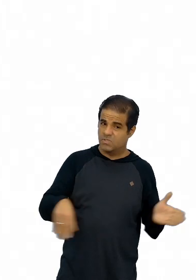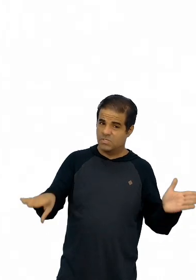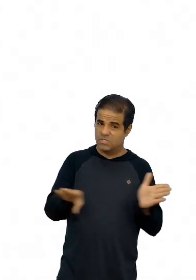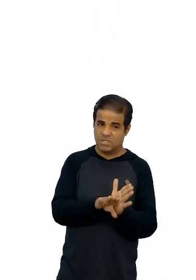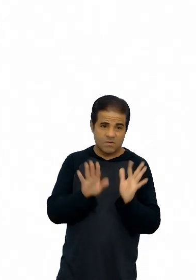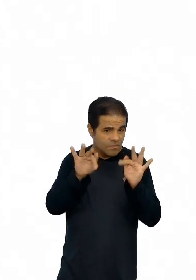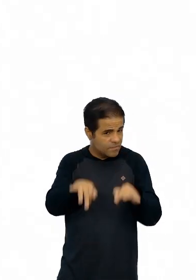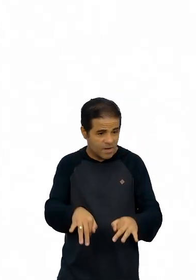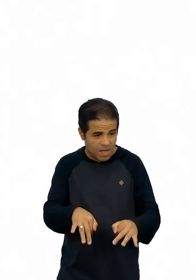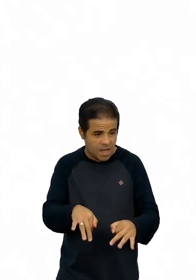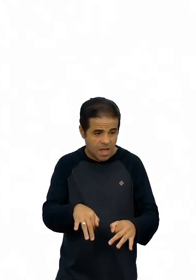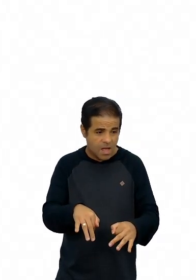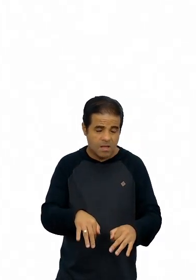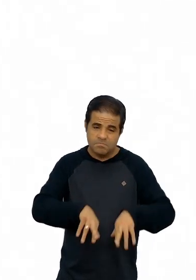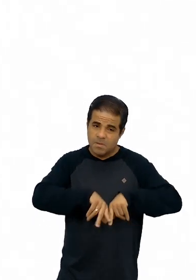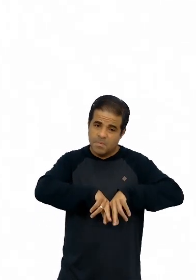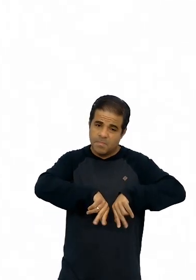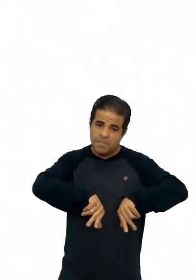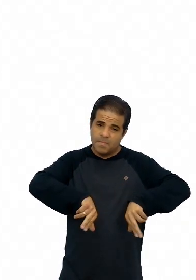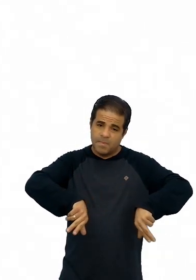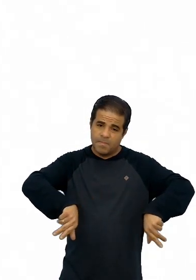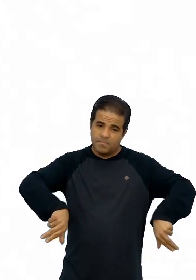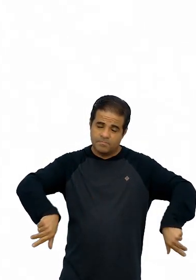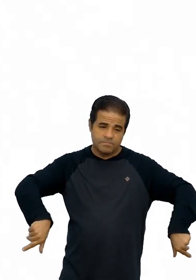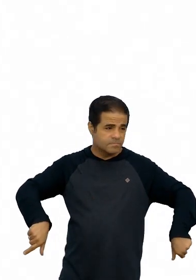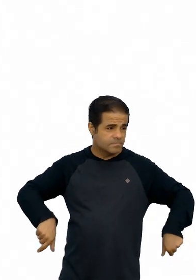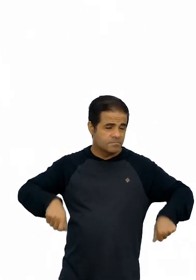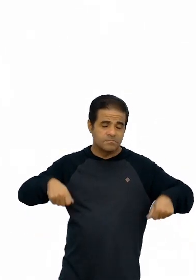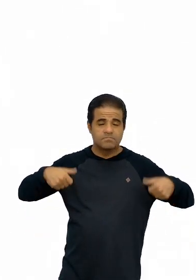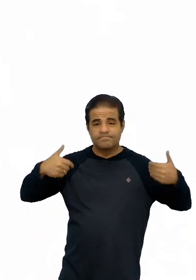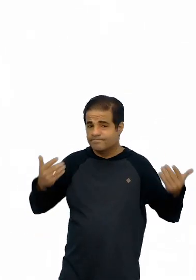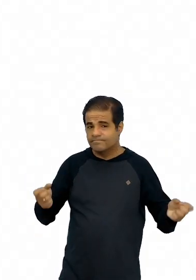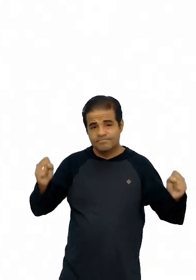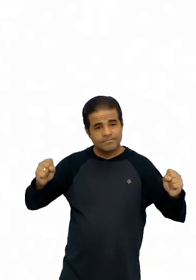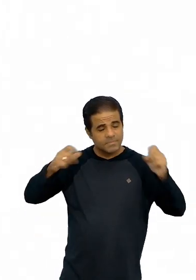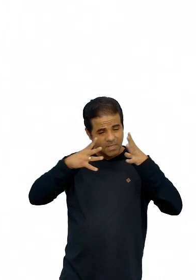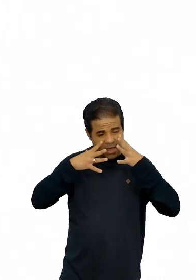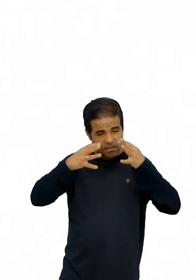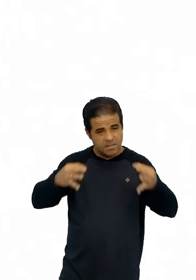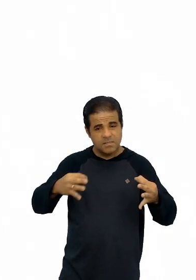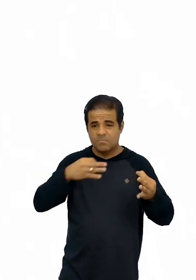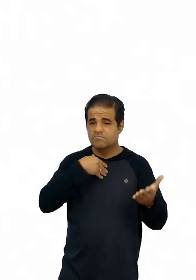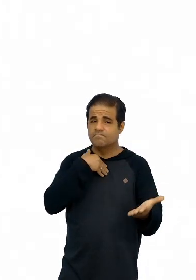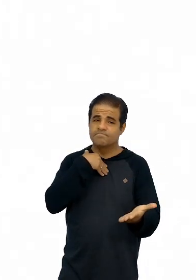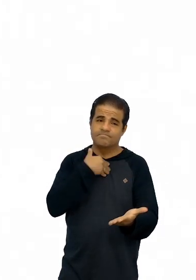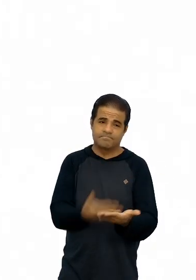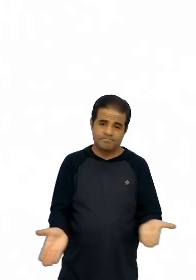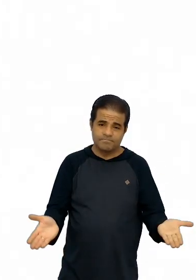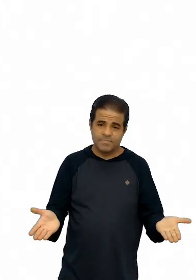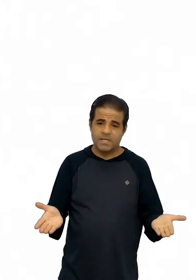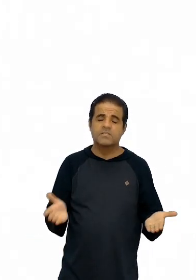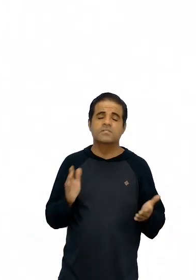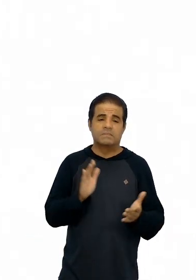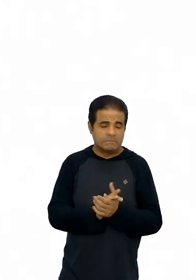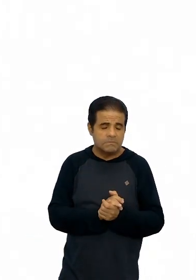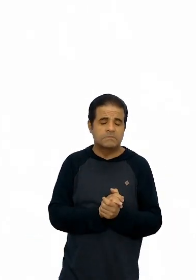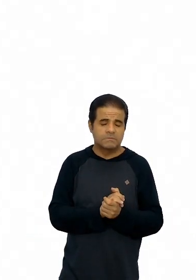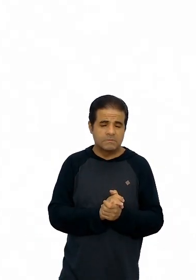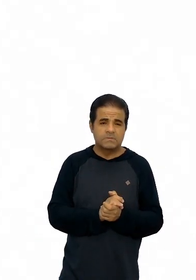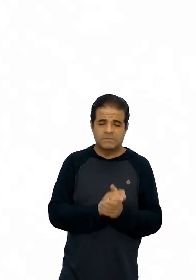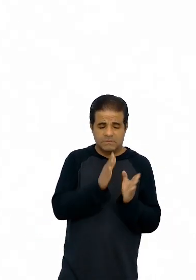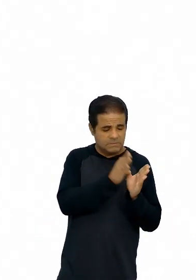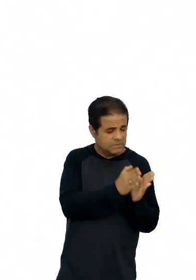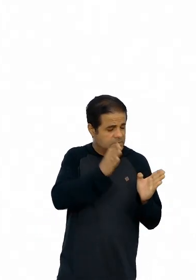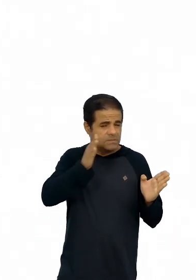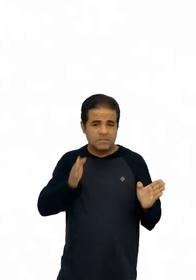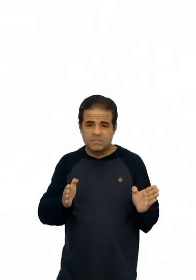final, né, vários momentos ali que teria que ter tido mais atenção, acabou não tendo. E aí ficam aquelas